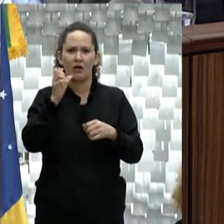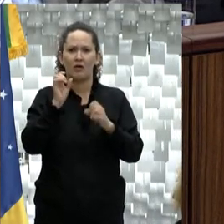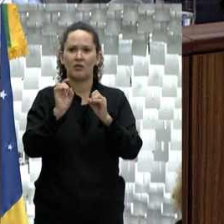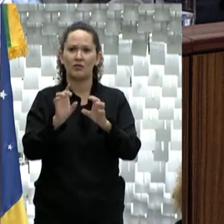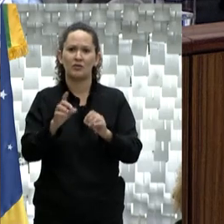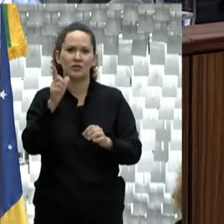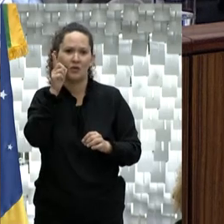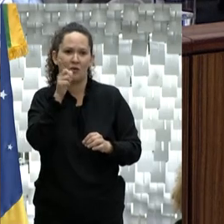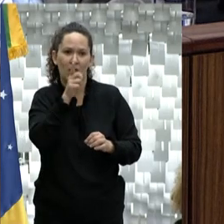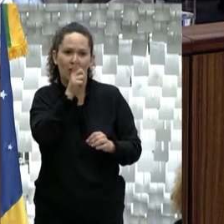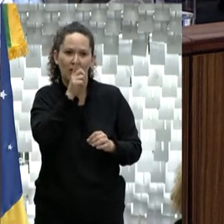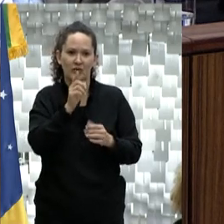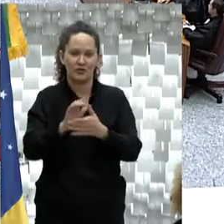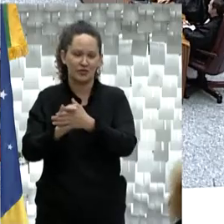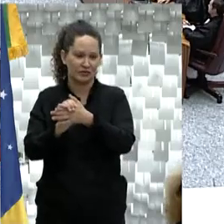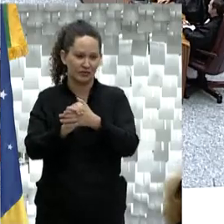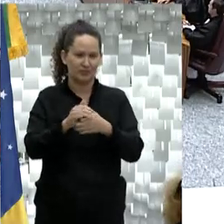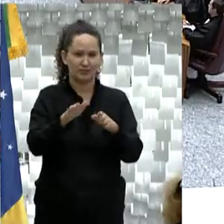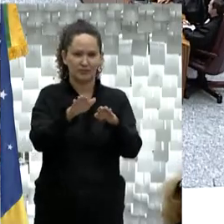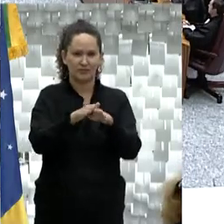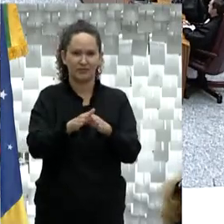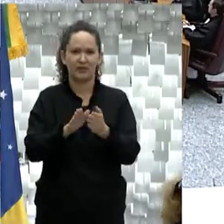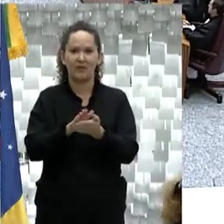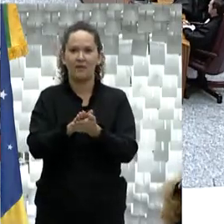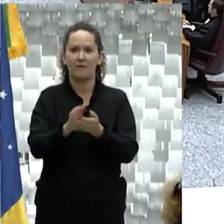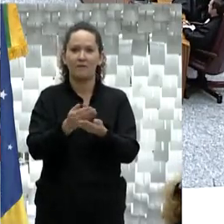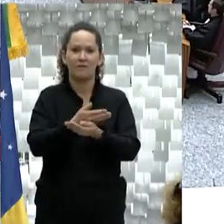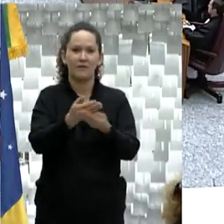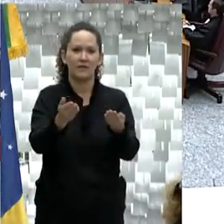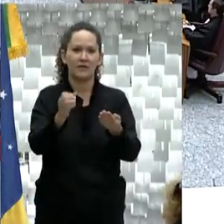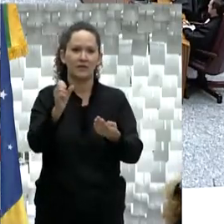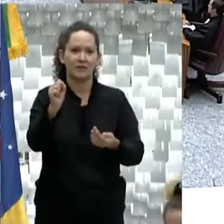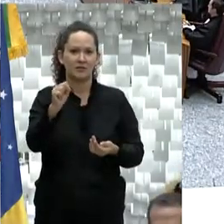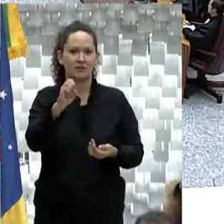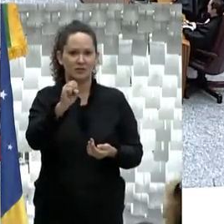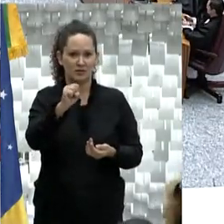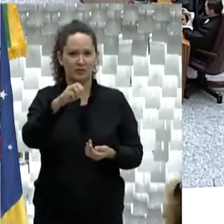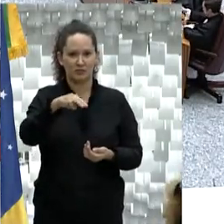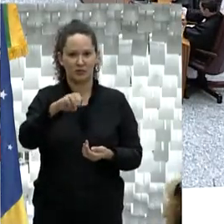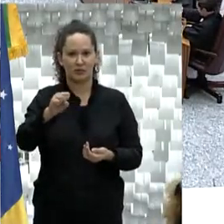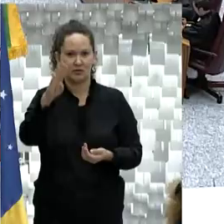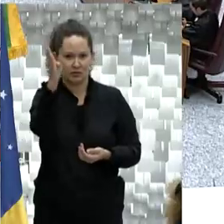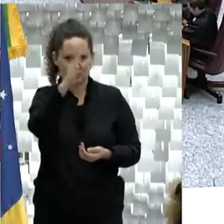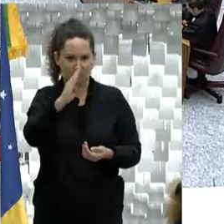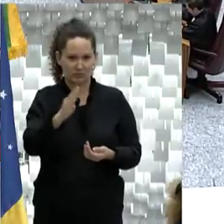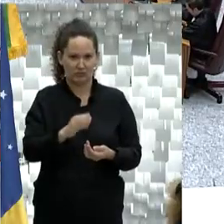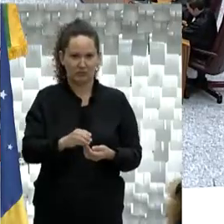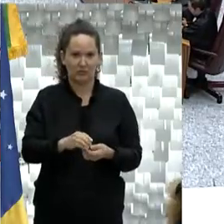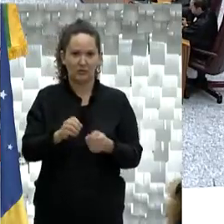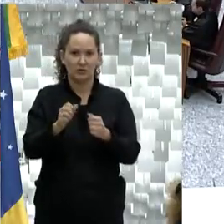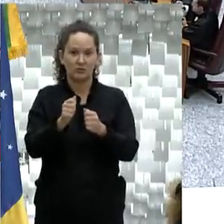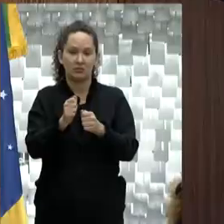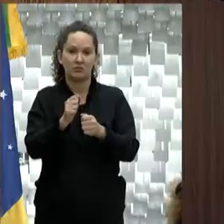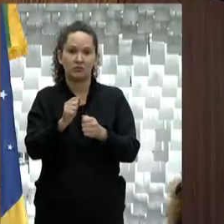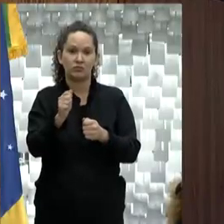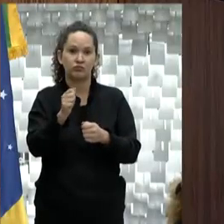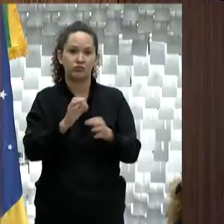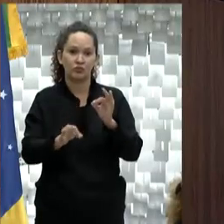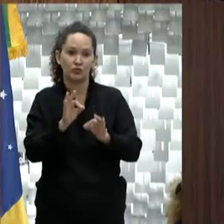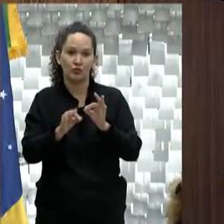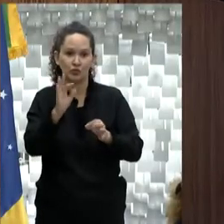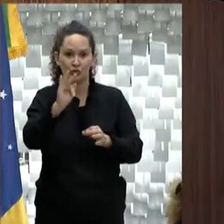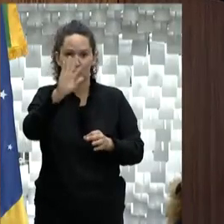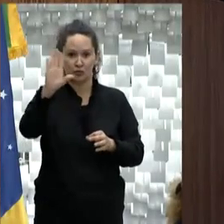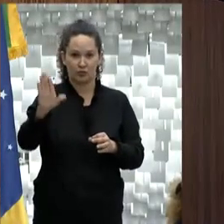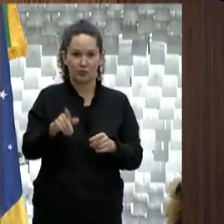de confraternização oferecido pela Associação dos Magistrados do Brasil, pela Associação dos Juízes Federais.